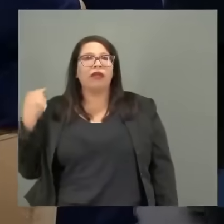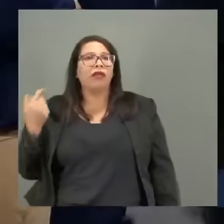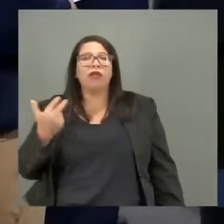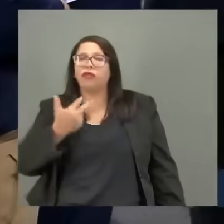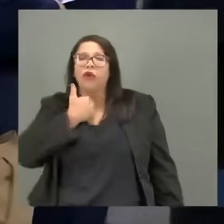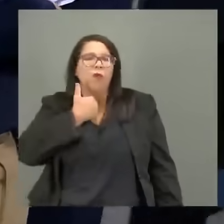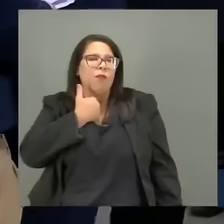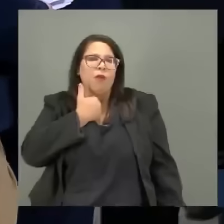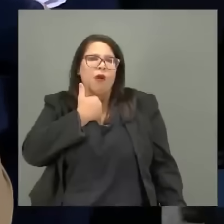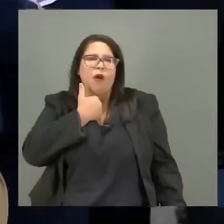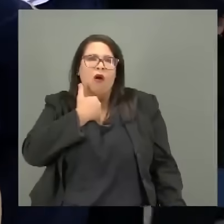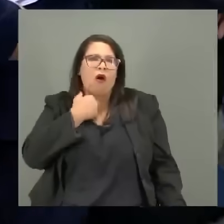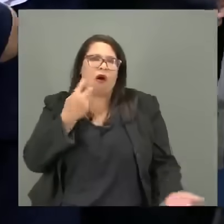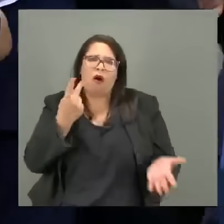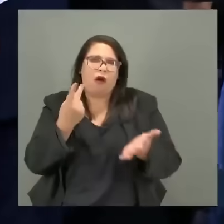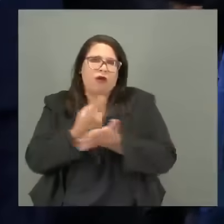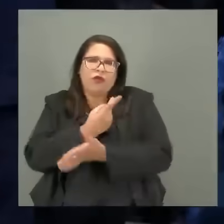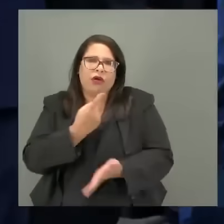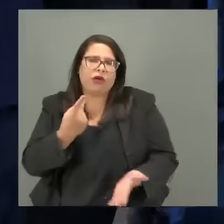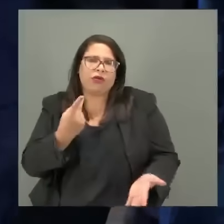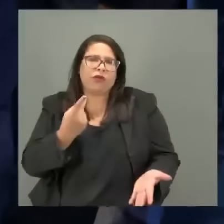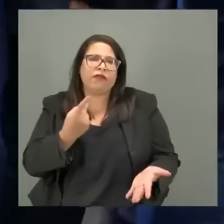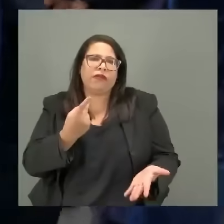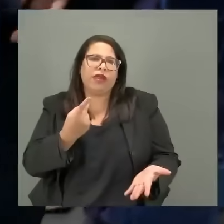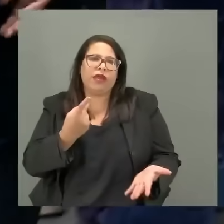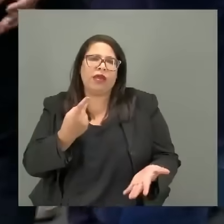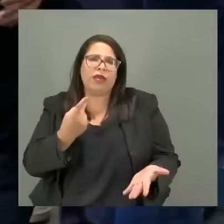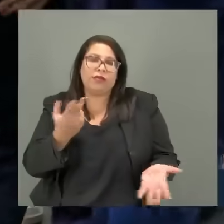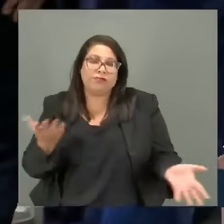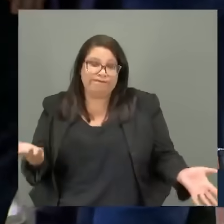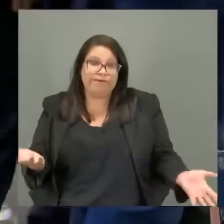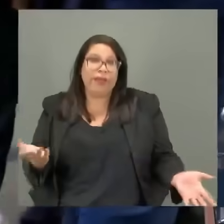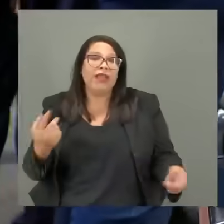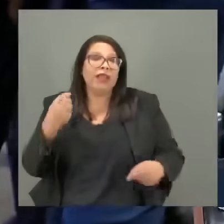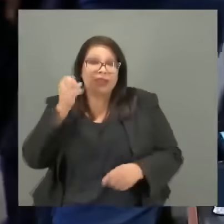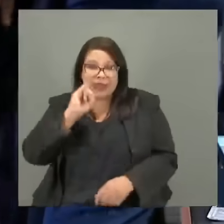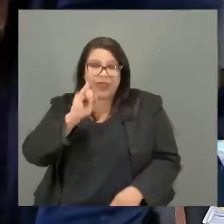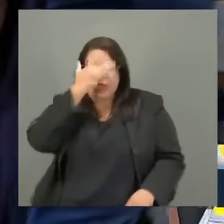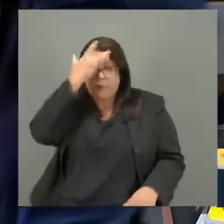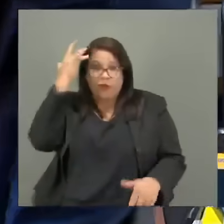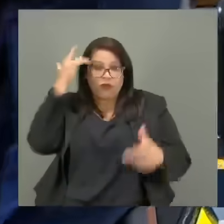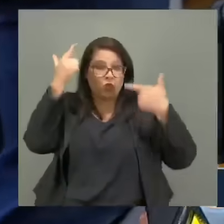de alguém que está com imparcialidade,